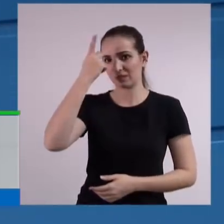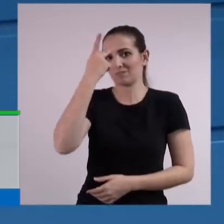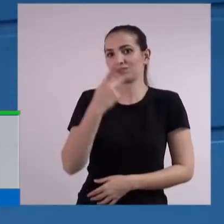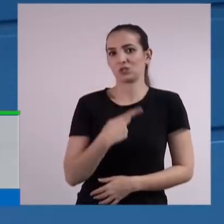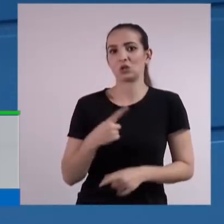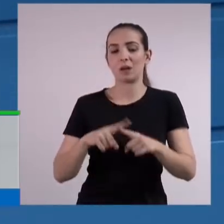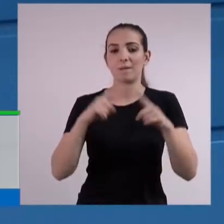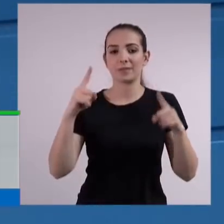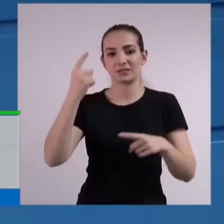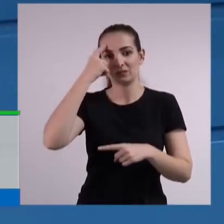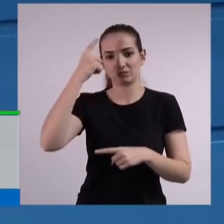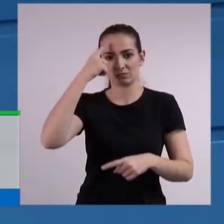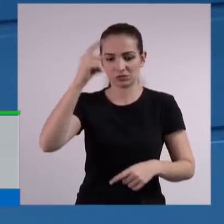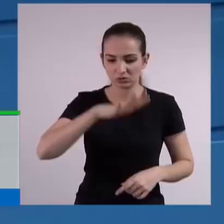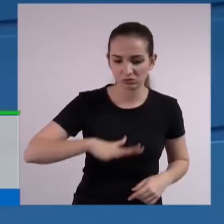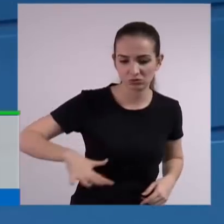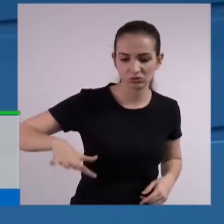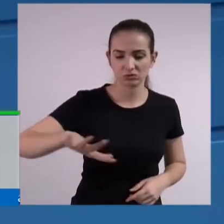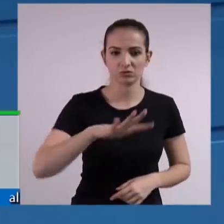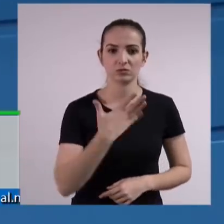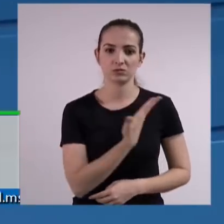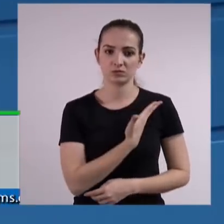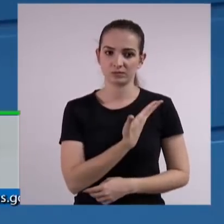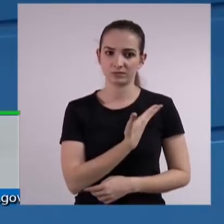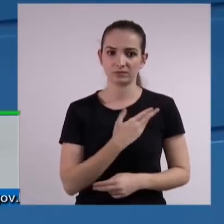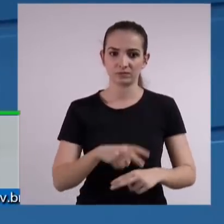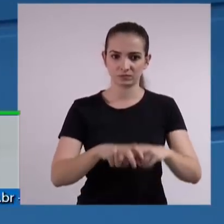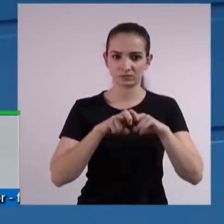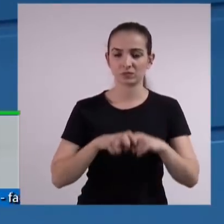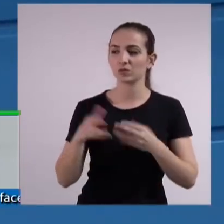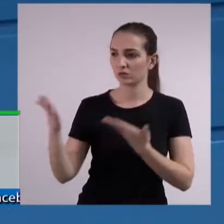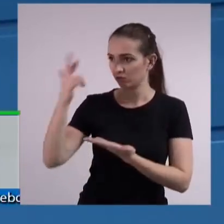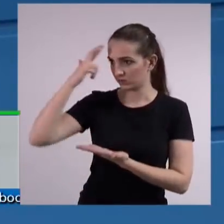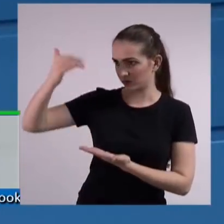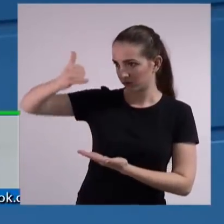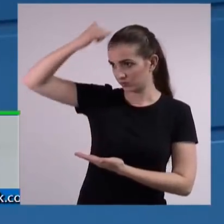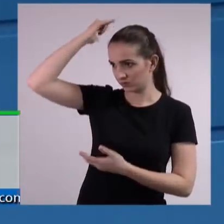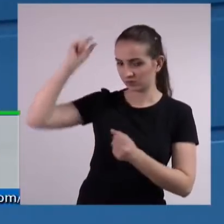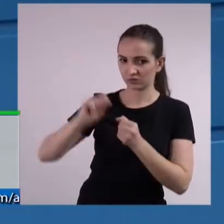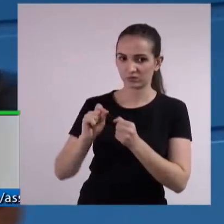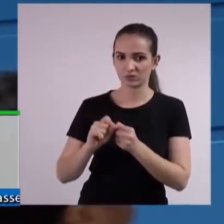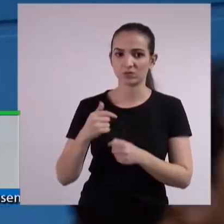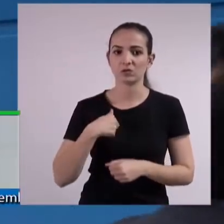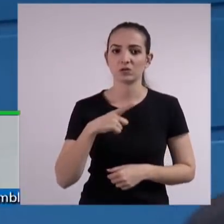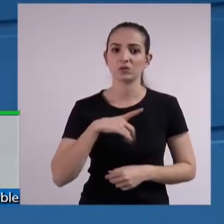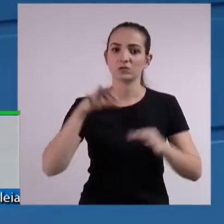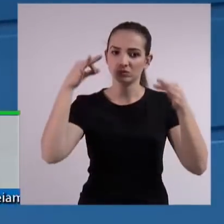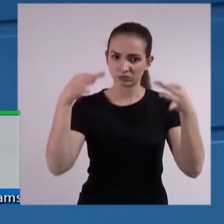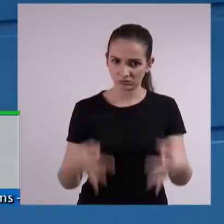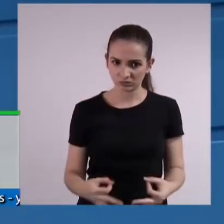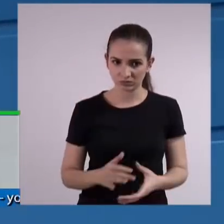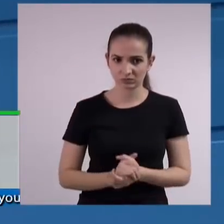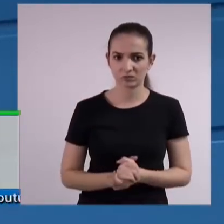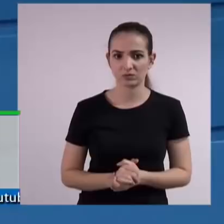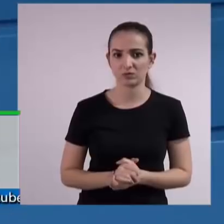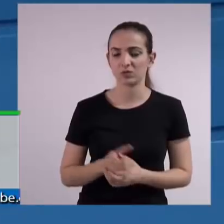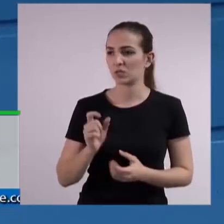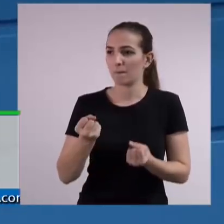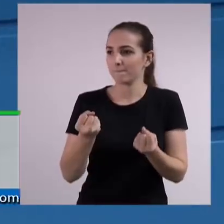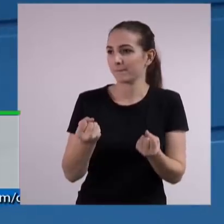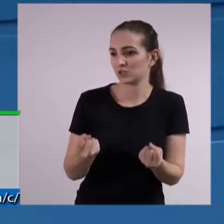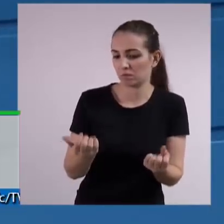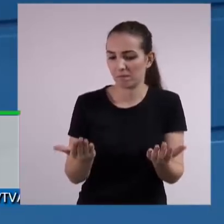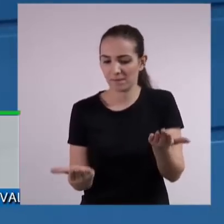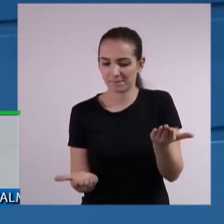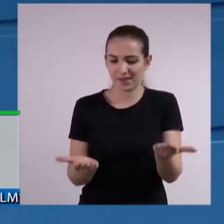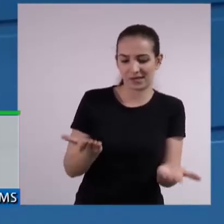no coletivo, que pensa nos companheiros. E foi isso que Vossa Excelência fez. Eu tenho certeza que não pesou na balança,